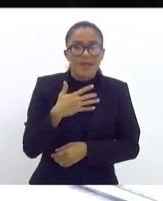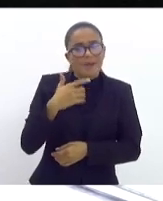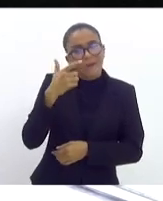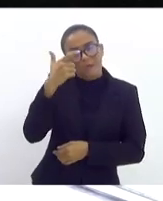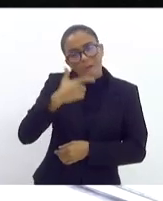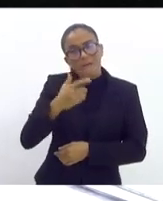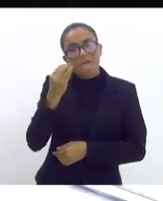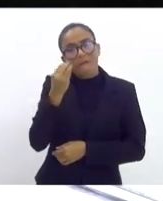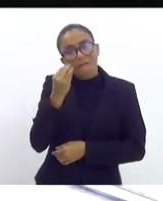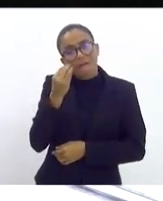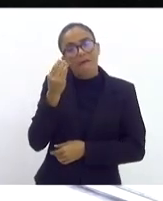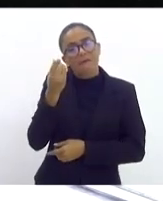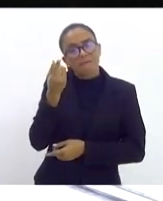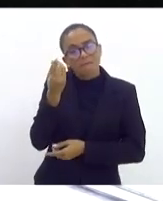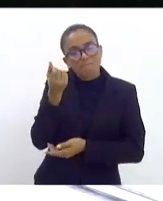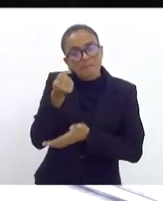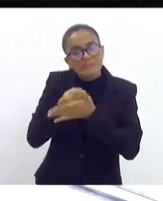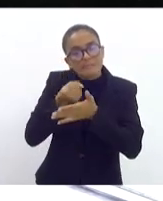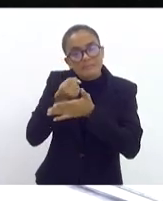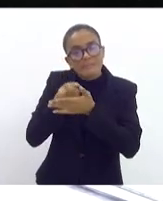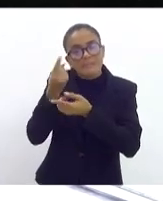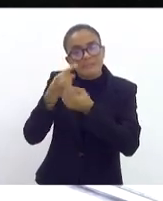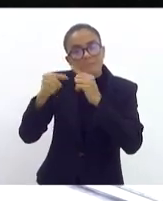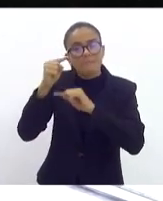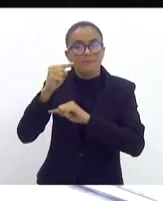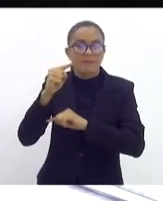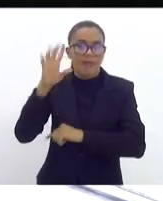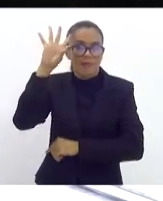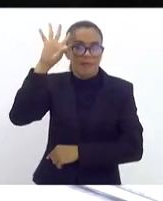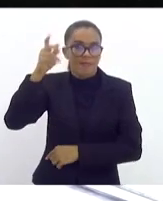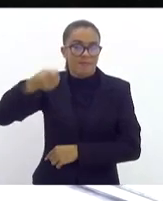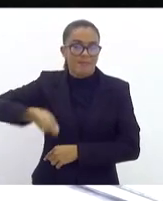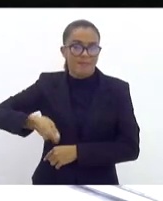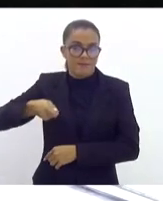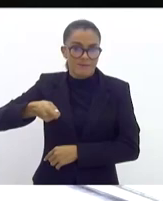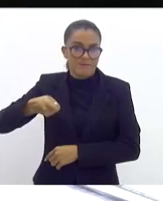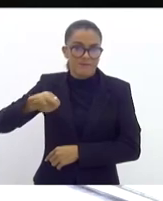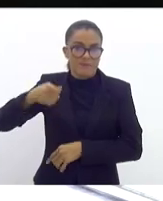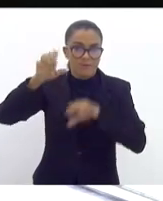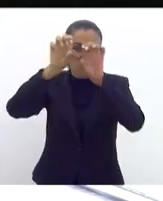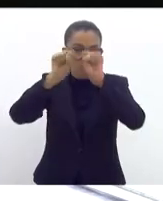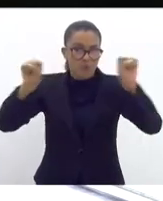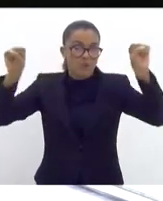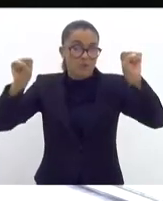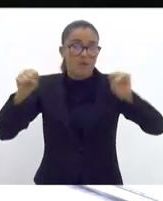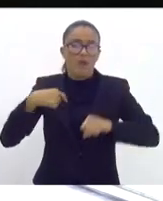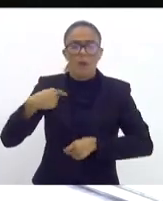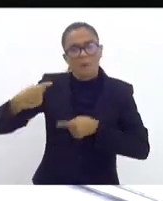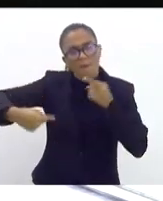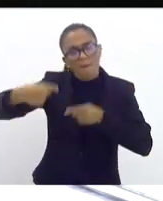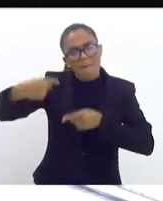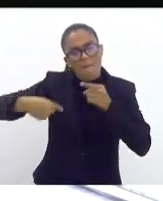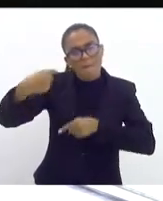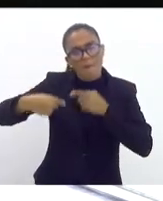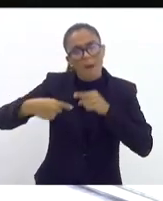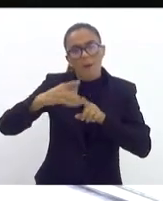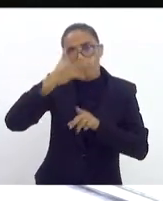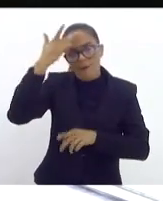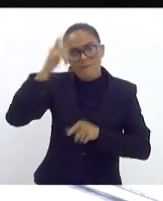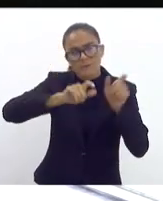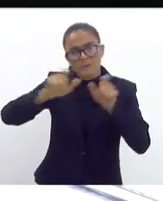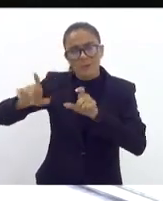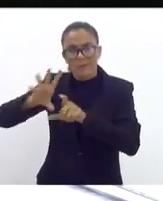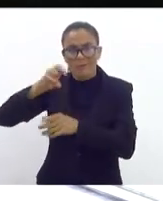tentando superar a questão lá da decisão do supremo eu fiquei discutindo lá com o meu gabinete